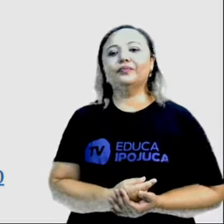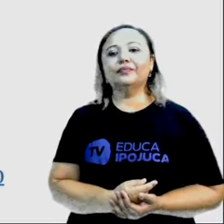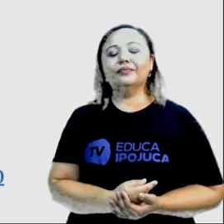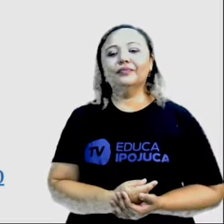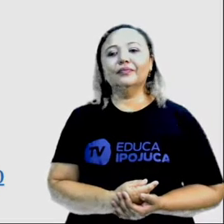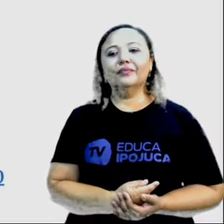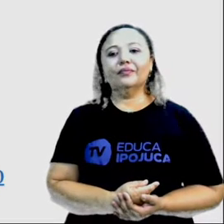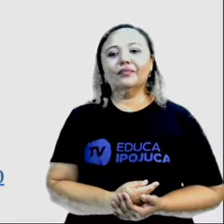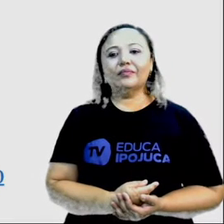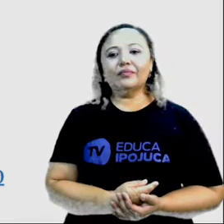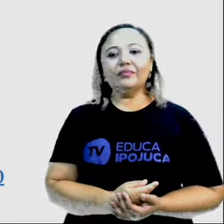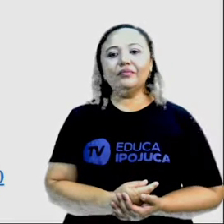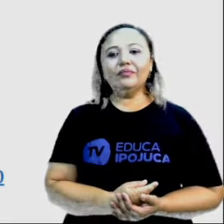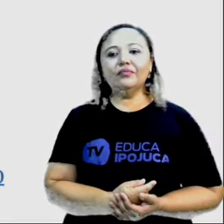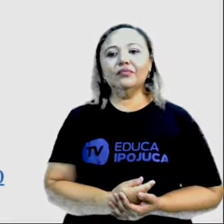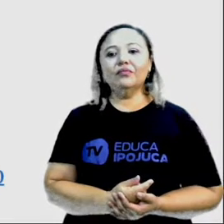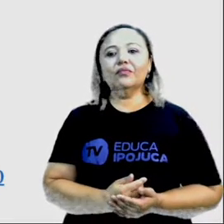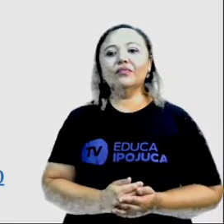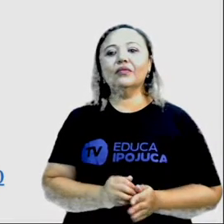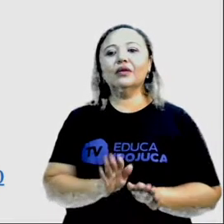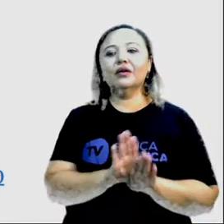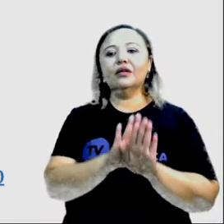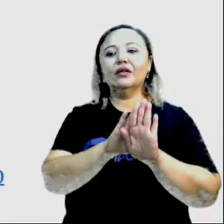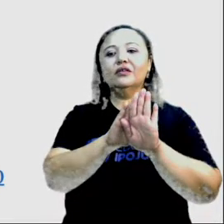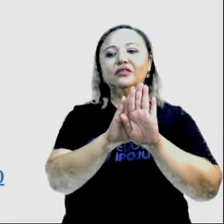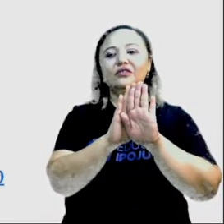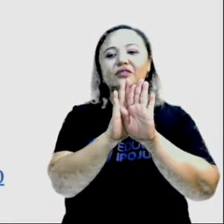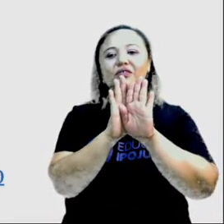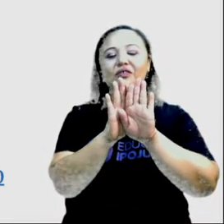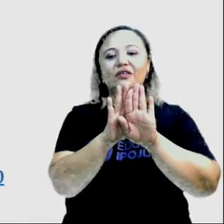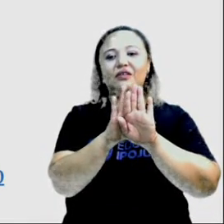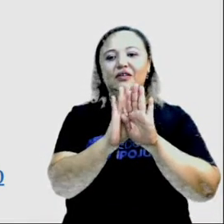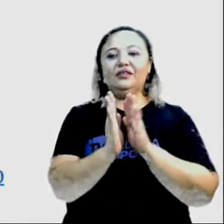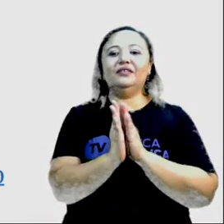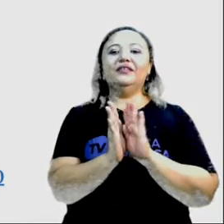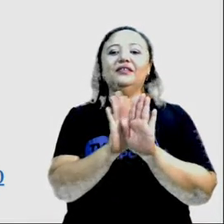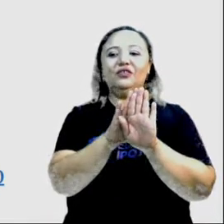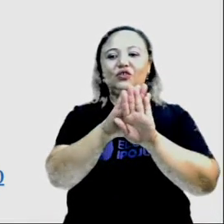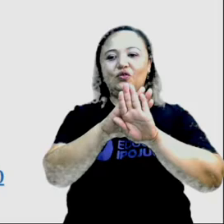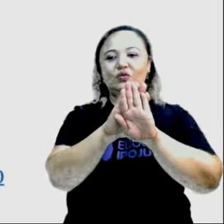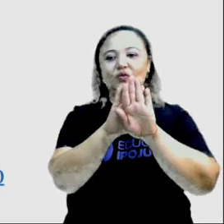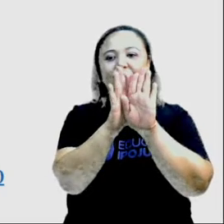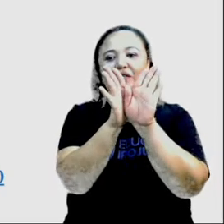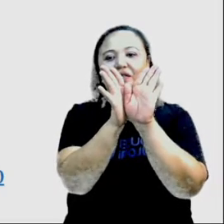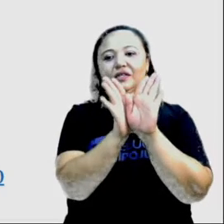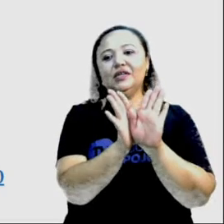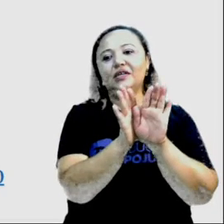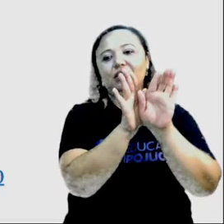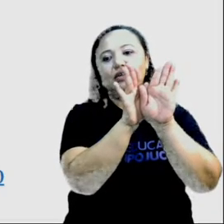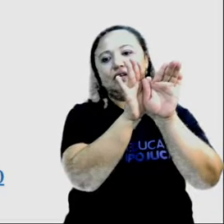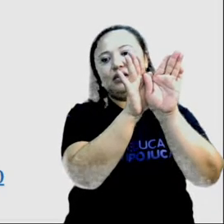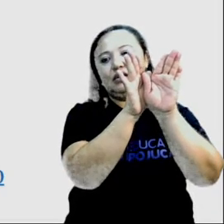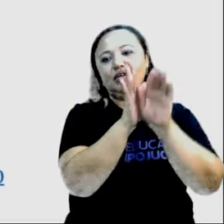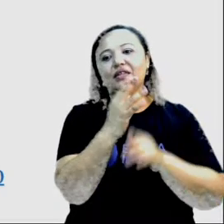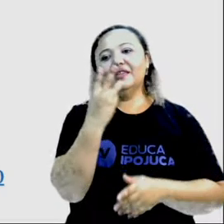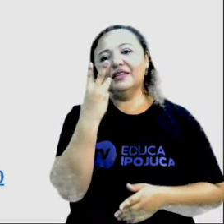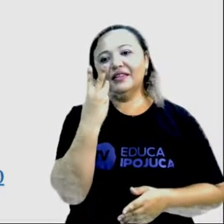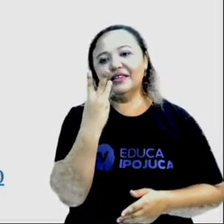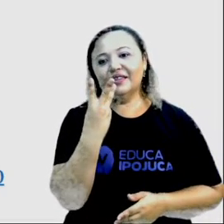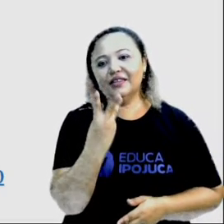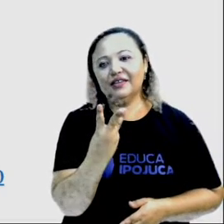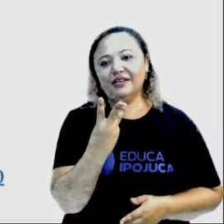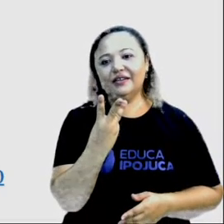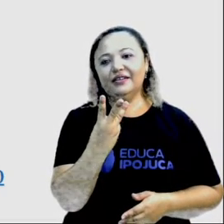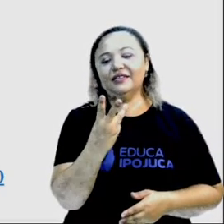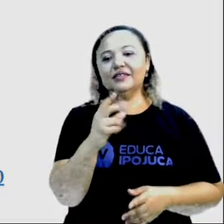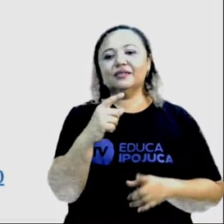tá? Aí temos aí as joaninhas. 3 mais 2. 3 mais